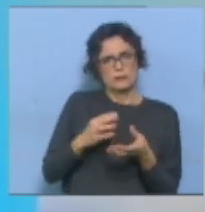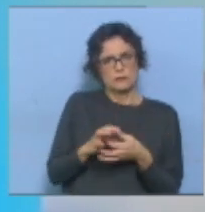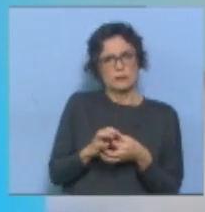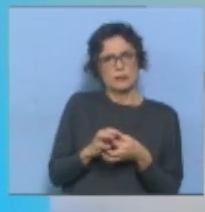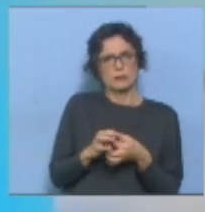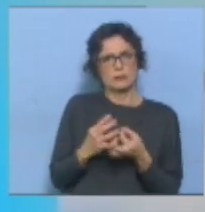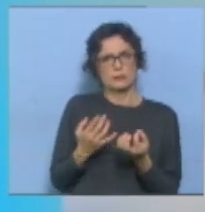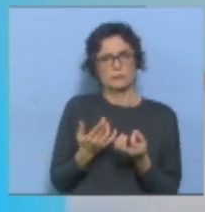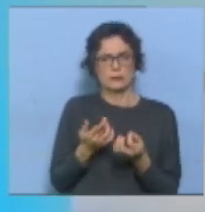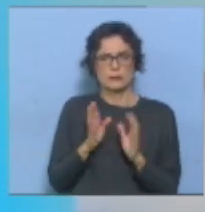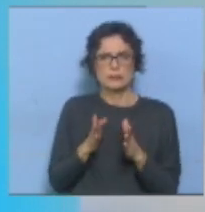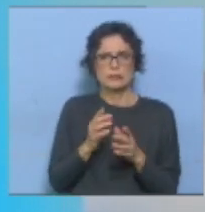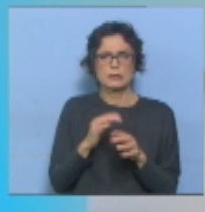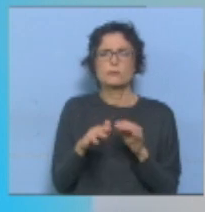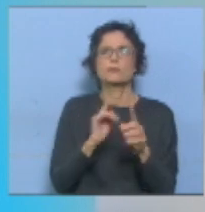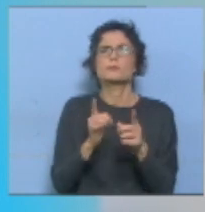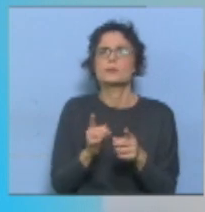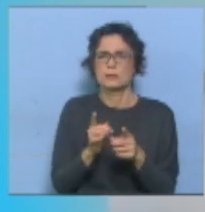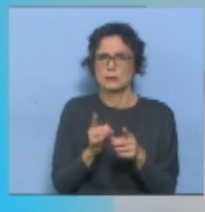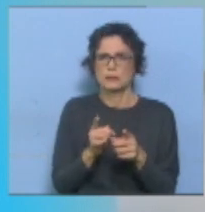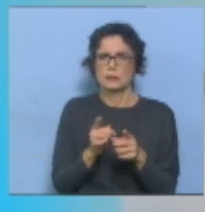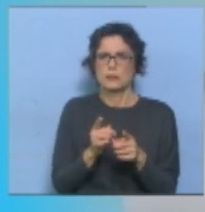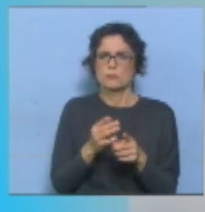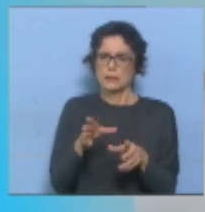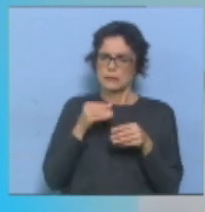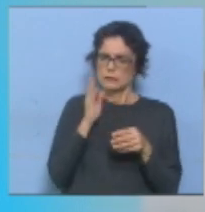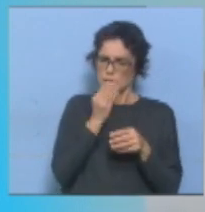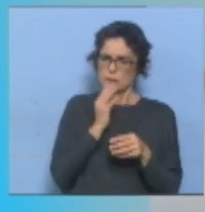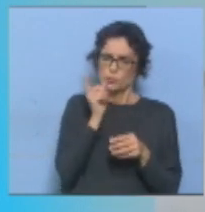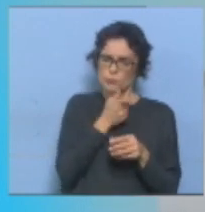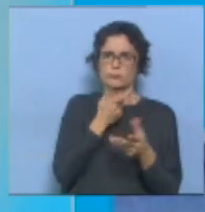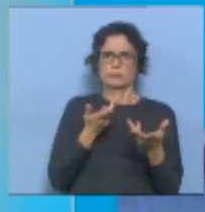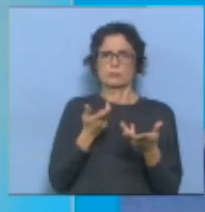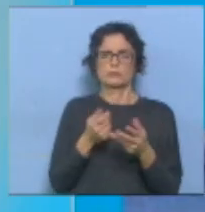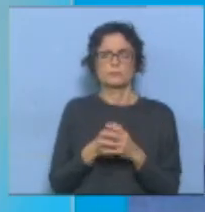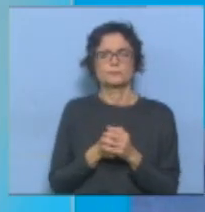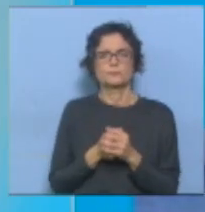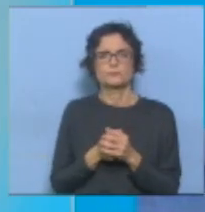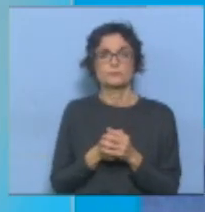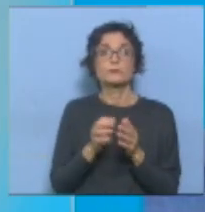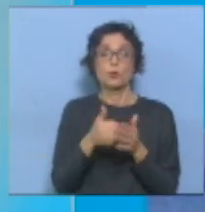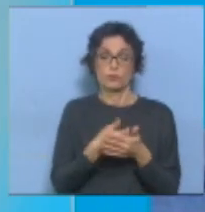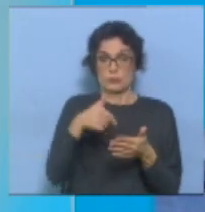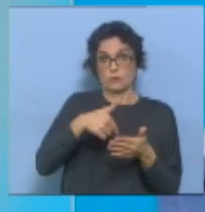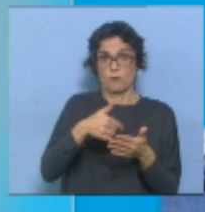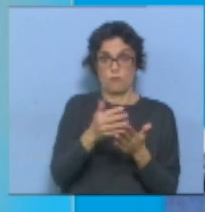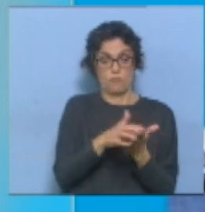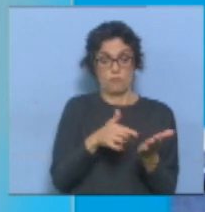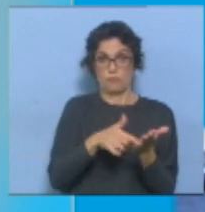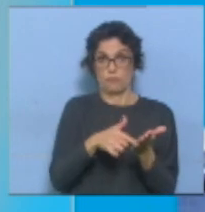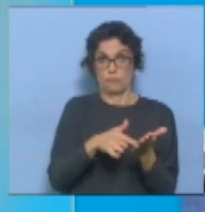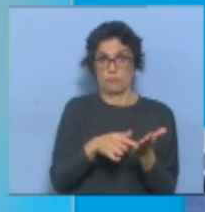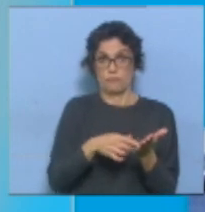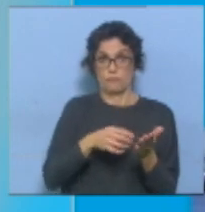comprometermos efetivamente neste desafio. O Evangelho de hoje, por exemplo, situa-nos